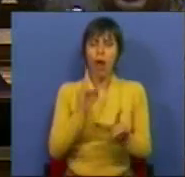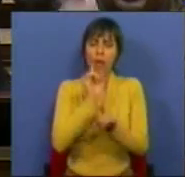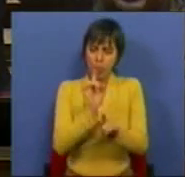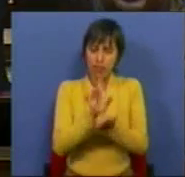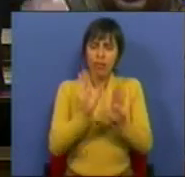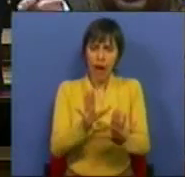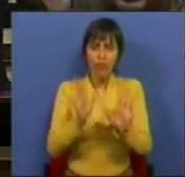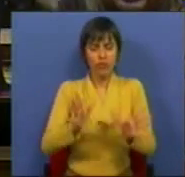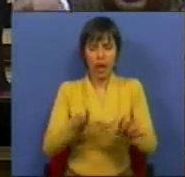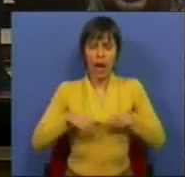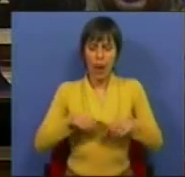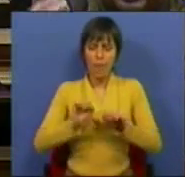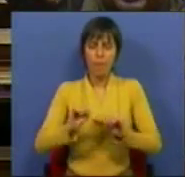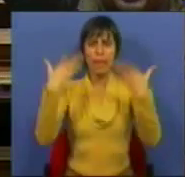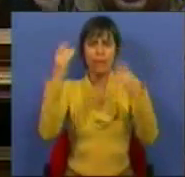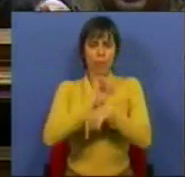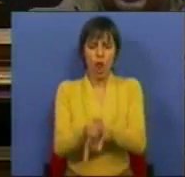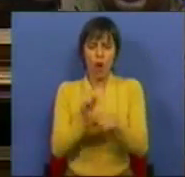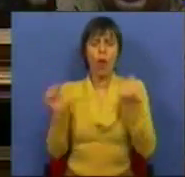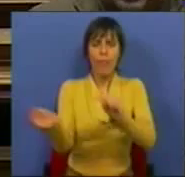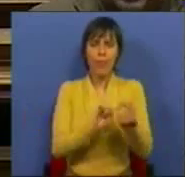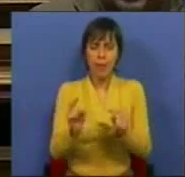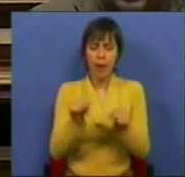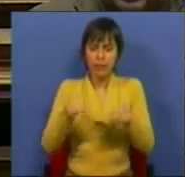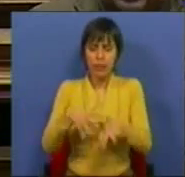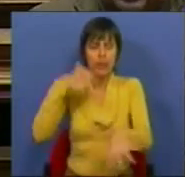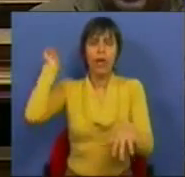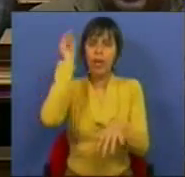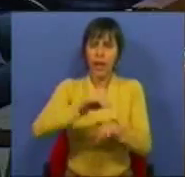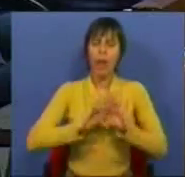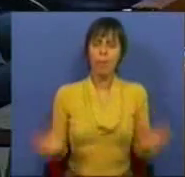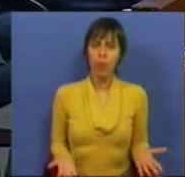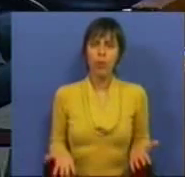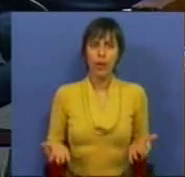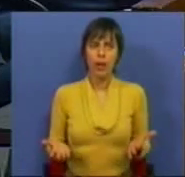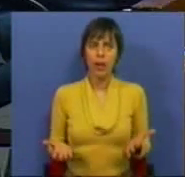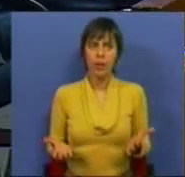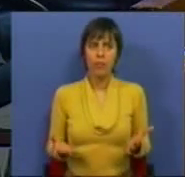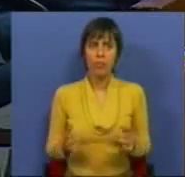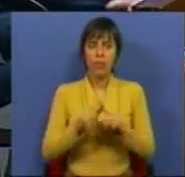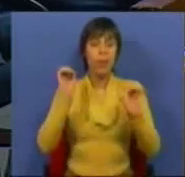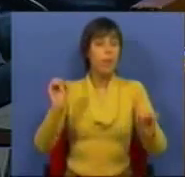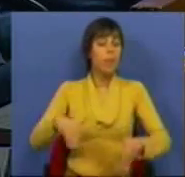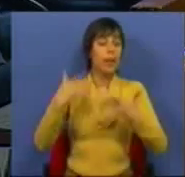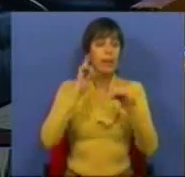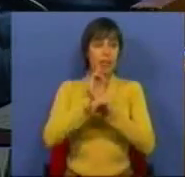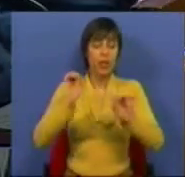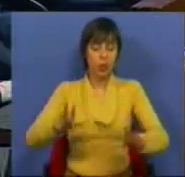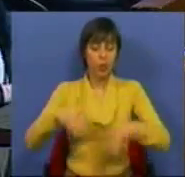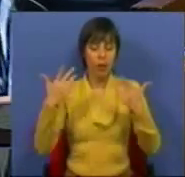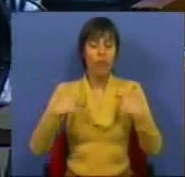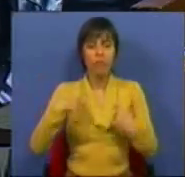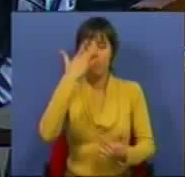estava admitida desde o princípio dos debates na Assembleia da República. Desde o princípio que